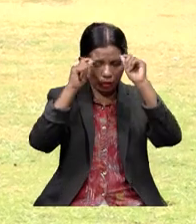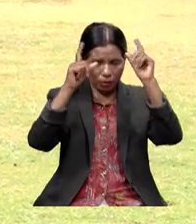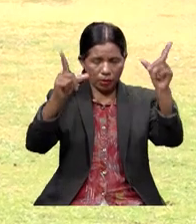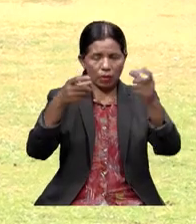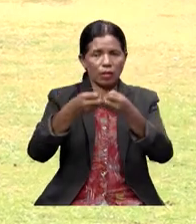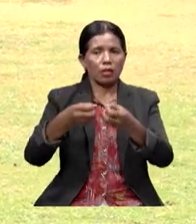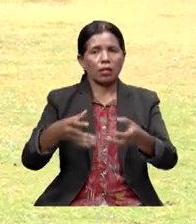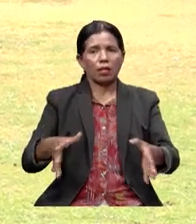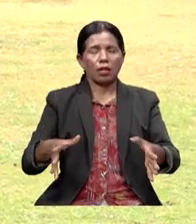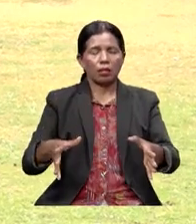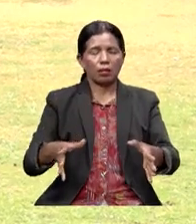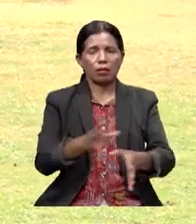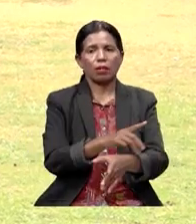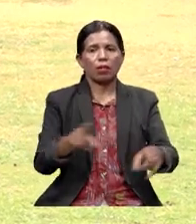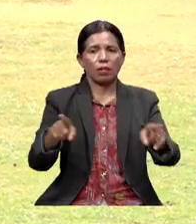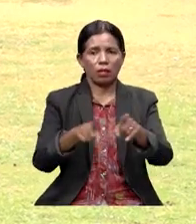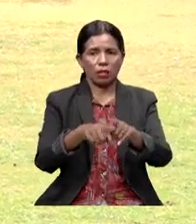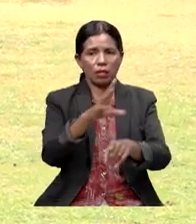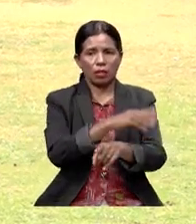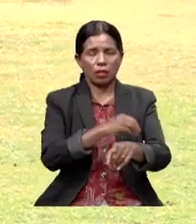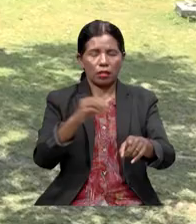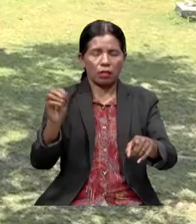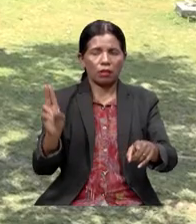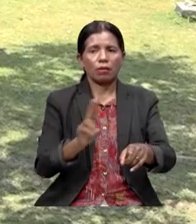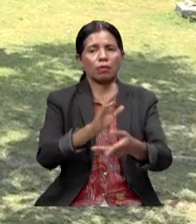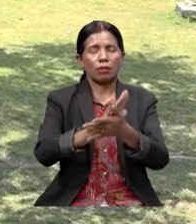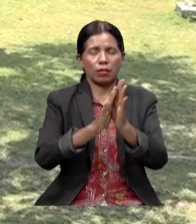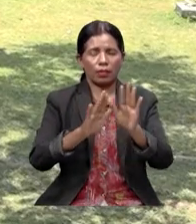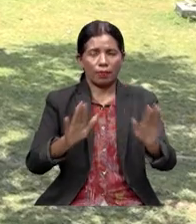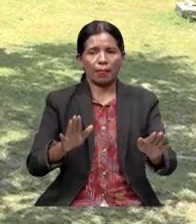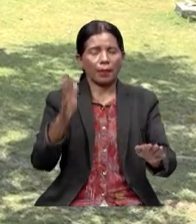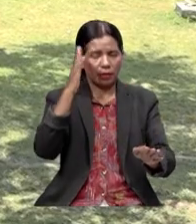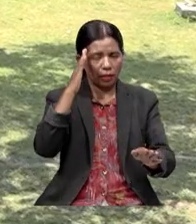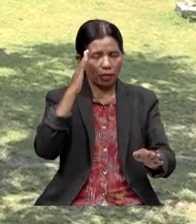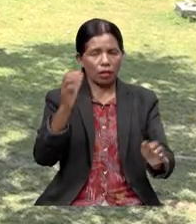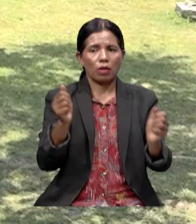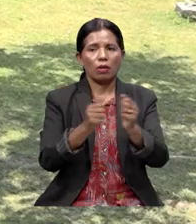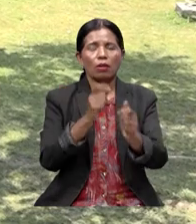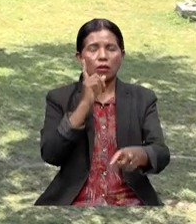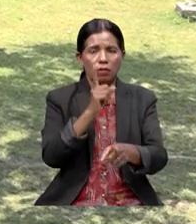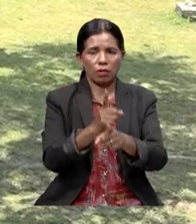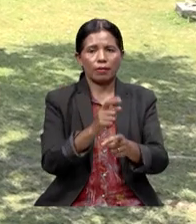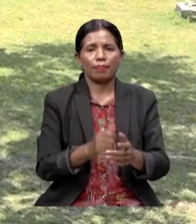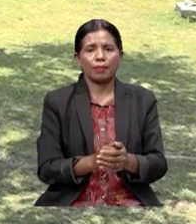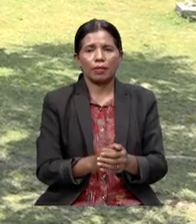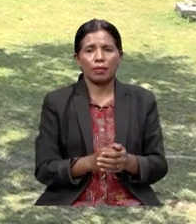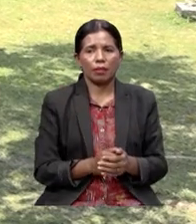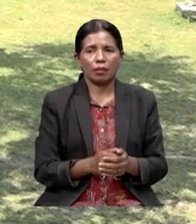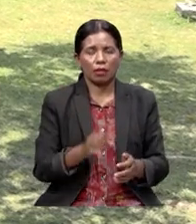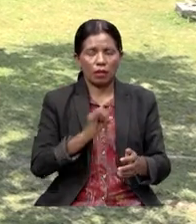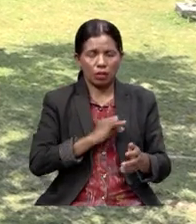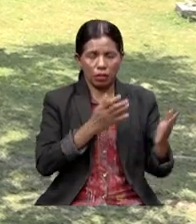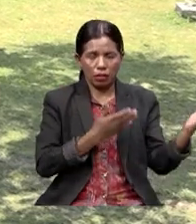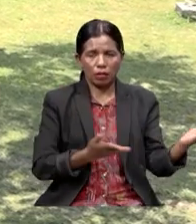lacon, identidade, no unidade. Ato atene irane ho detalhu, maka hause